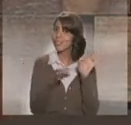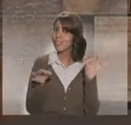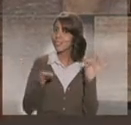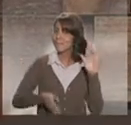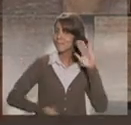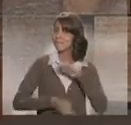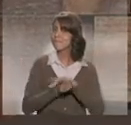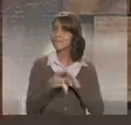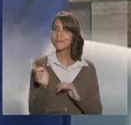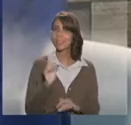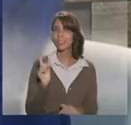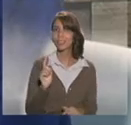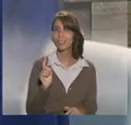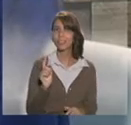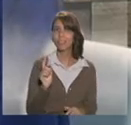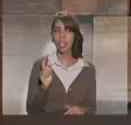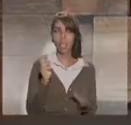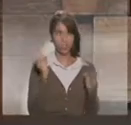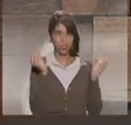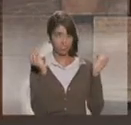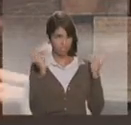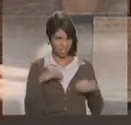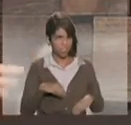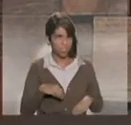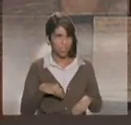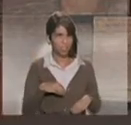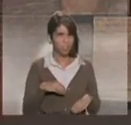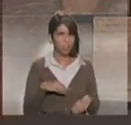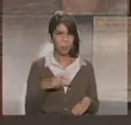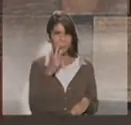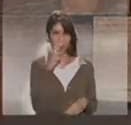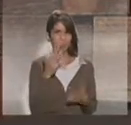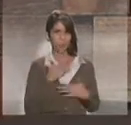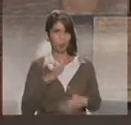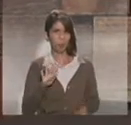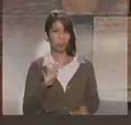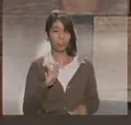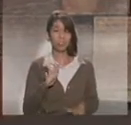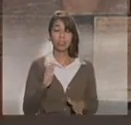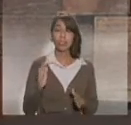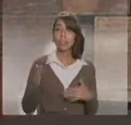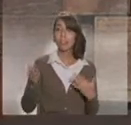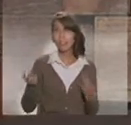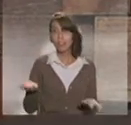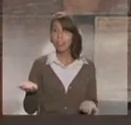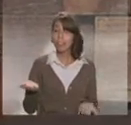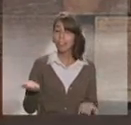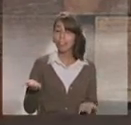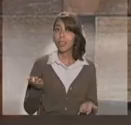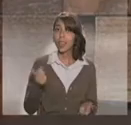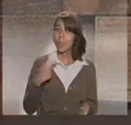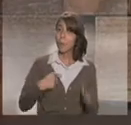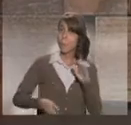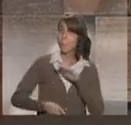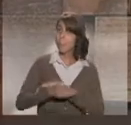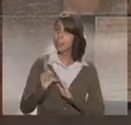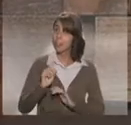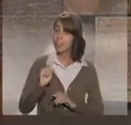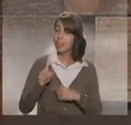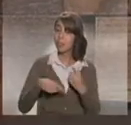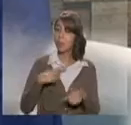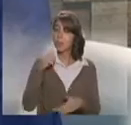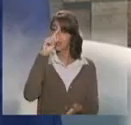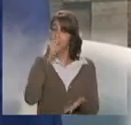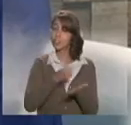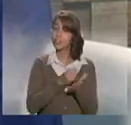eu passei isso te fez desistir ao mesmo tempo na verdade ao mesmo tempo e foi quando eu entrei no tablado é